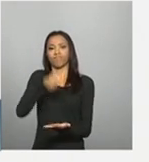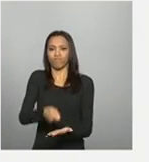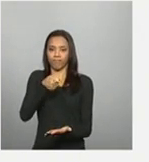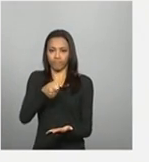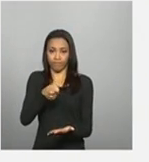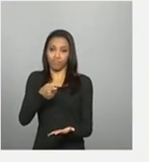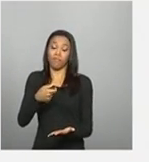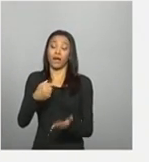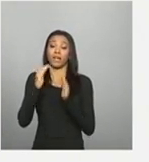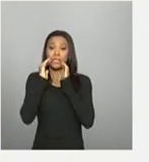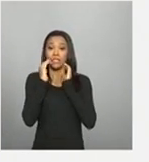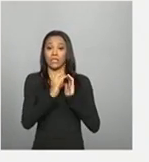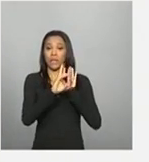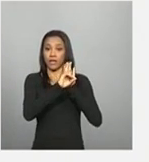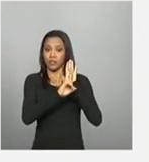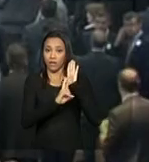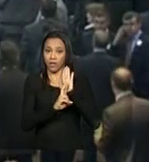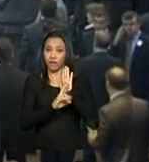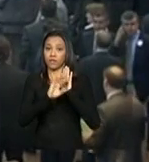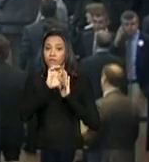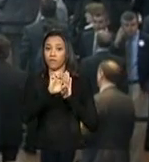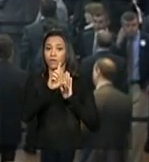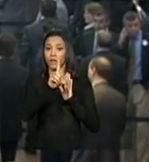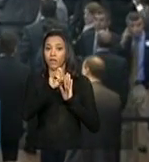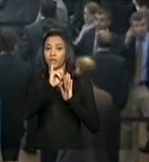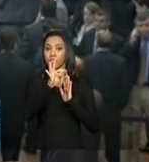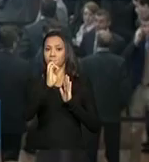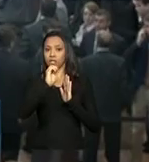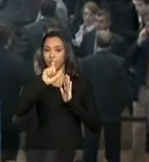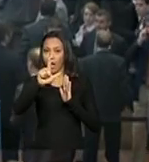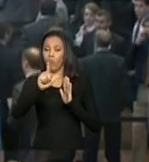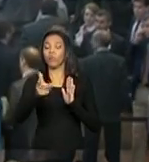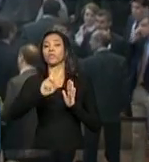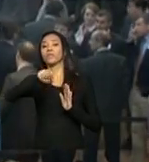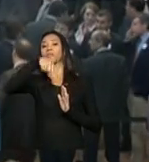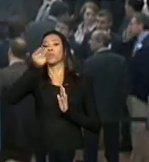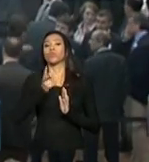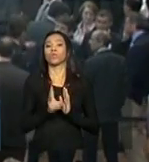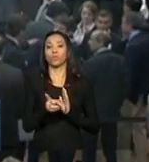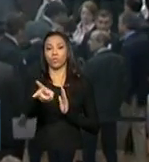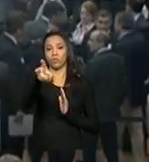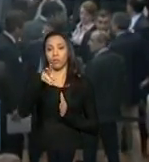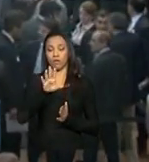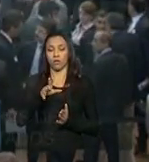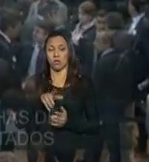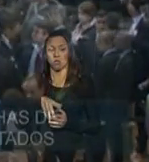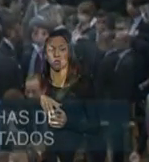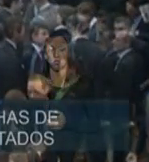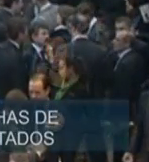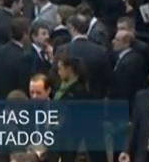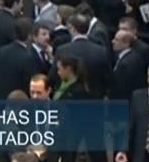as exigências do edital. Em seguida, darei início ao leilão do lote I.